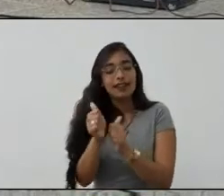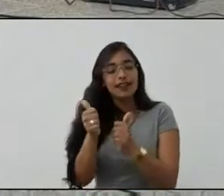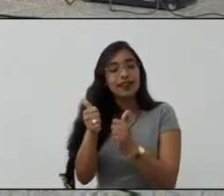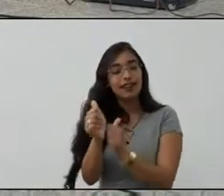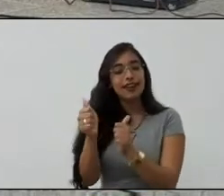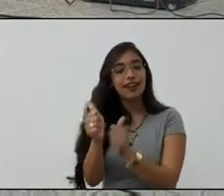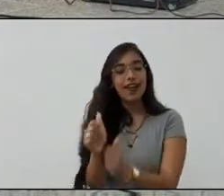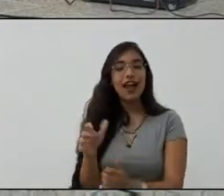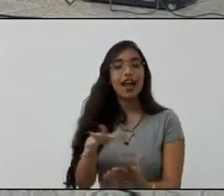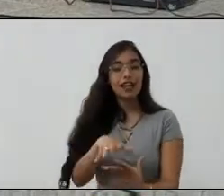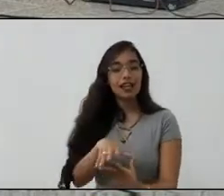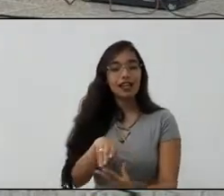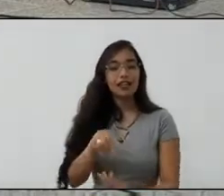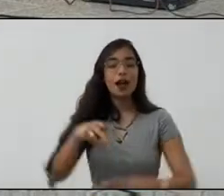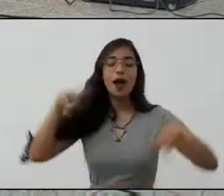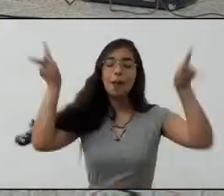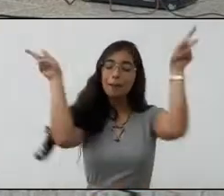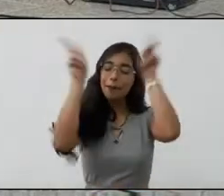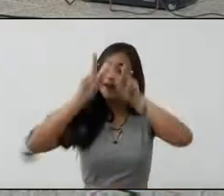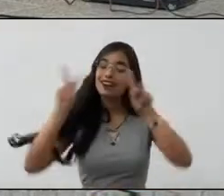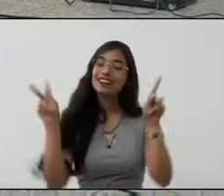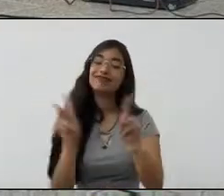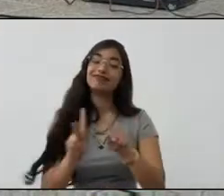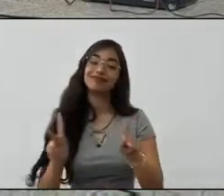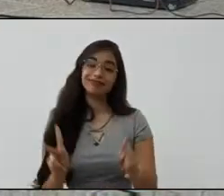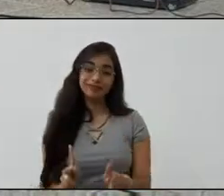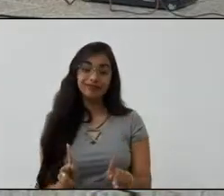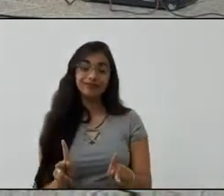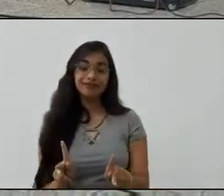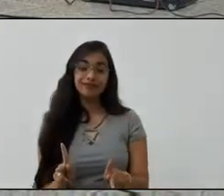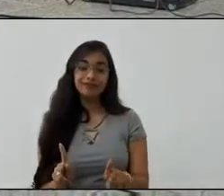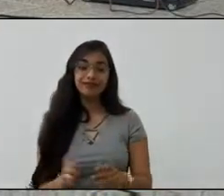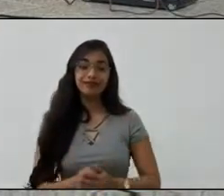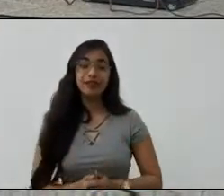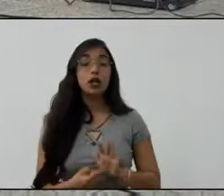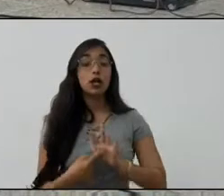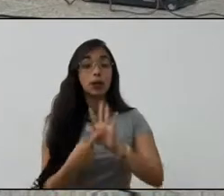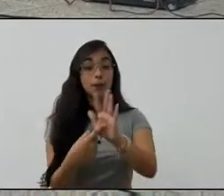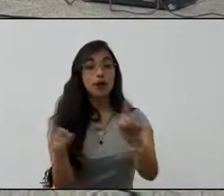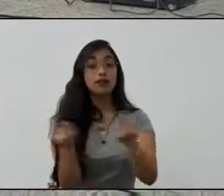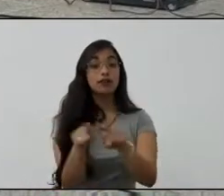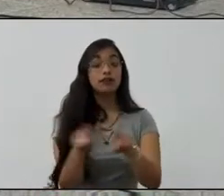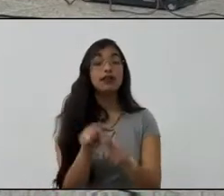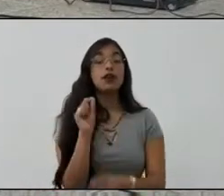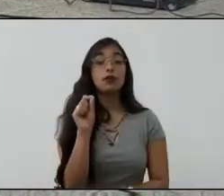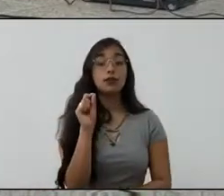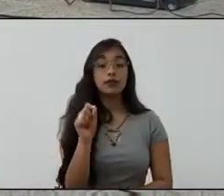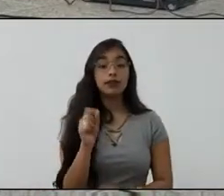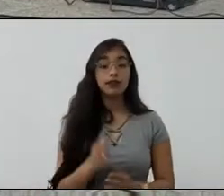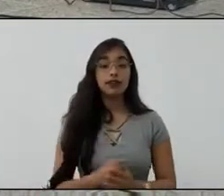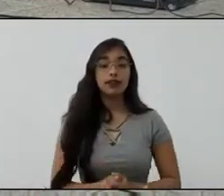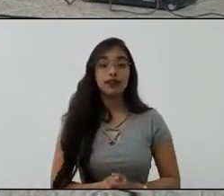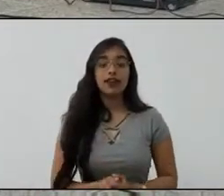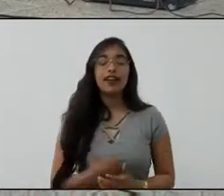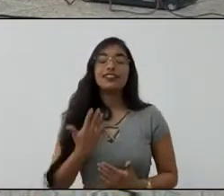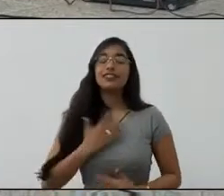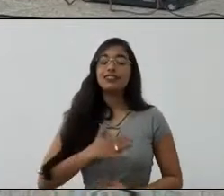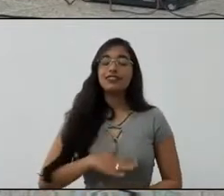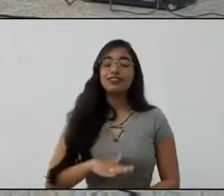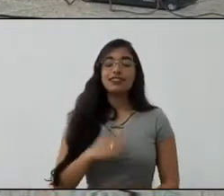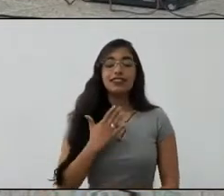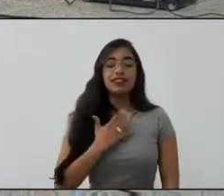ter a alma refrigerada. E nos fala ainda de repousar em pastos